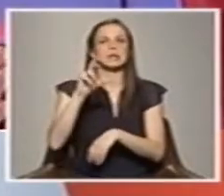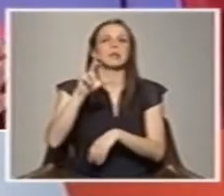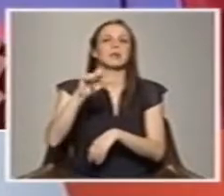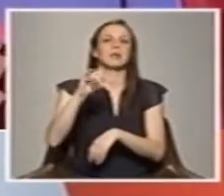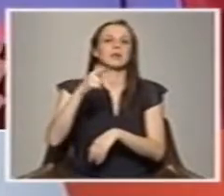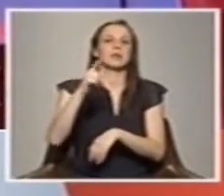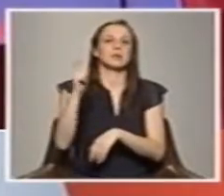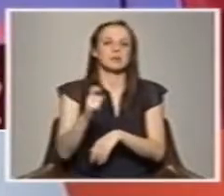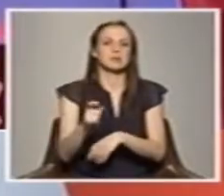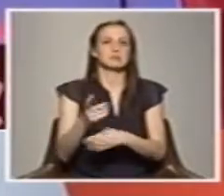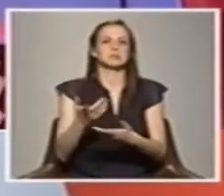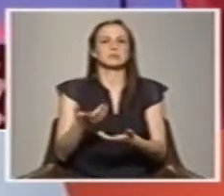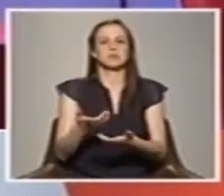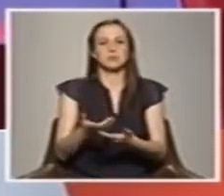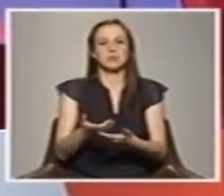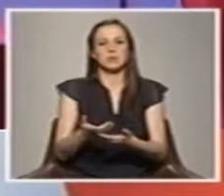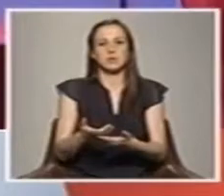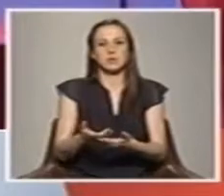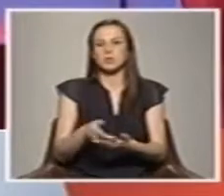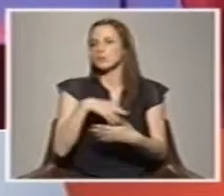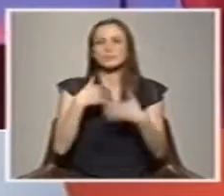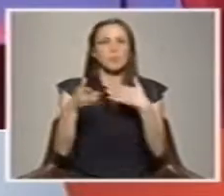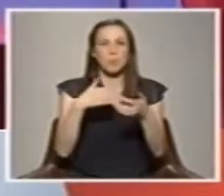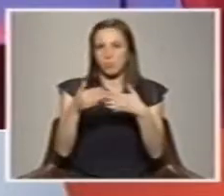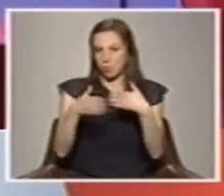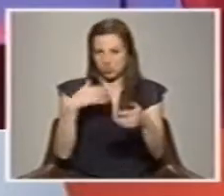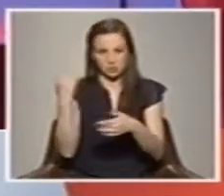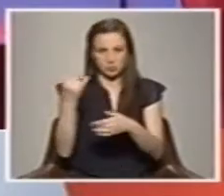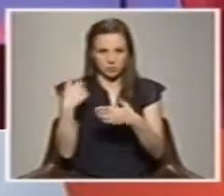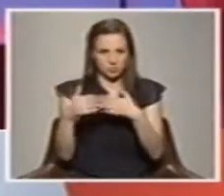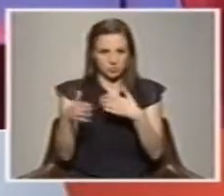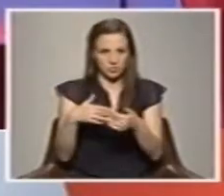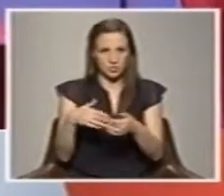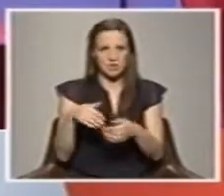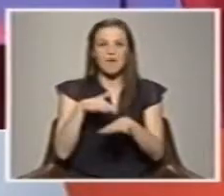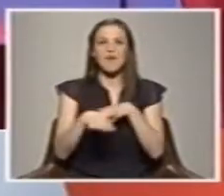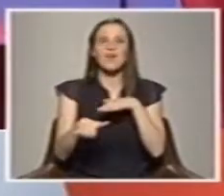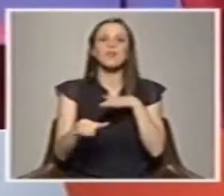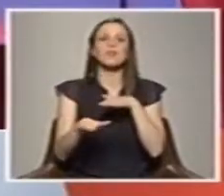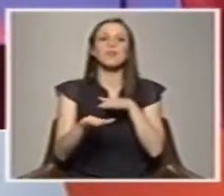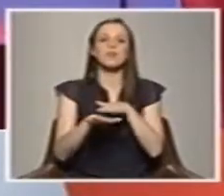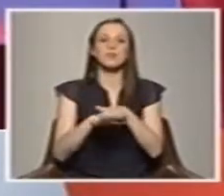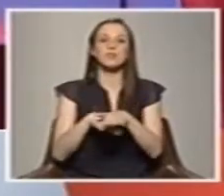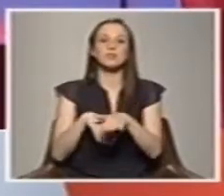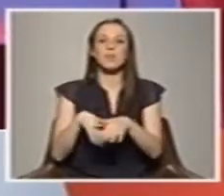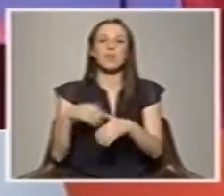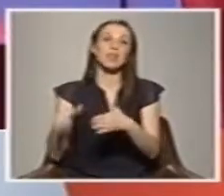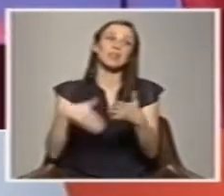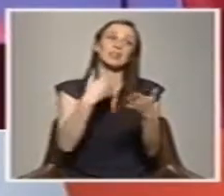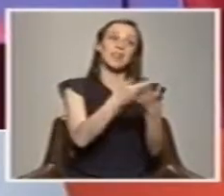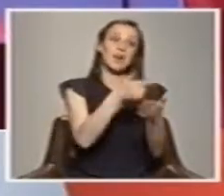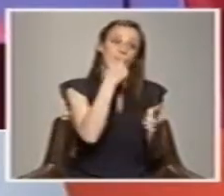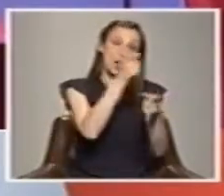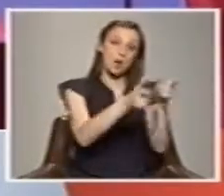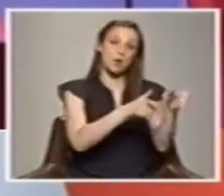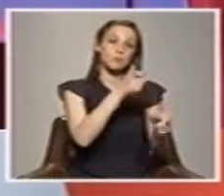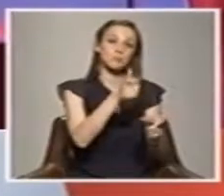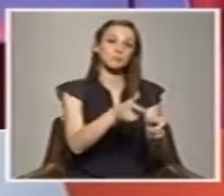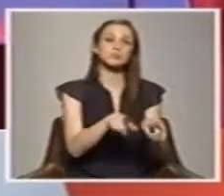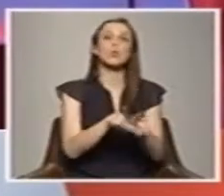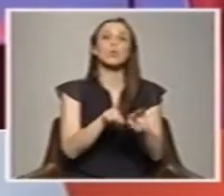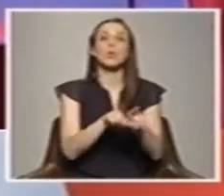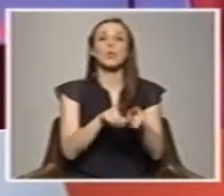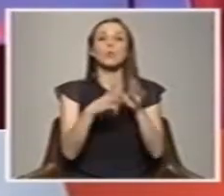Auchan, o Jerónimo Martins, quem for, e aí fazemos chegar ao outro lado justamente através de um modelo municipal,